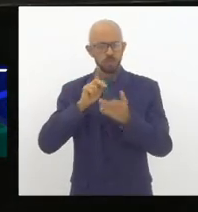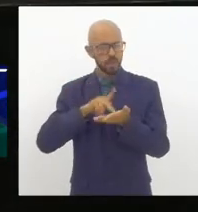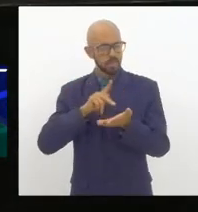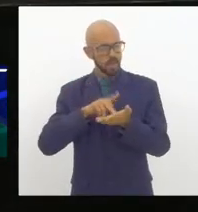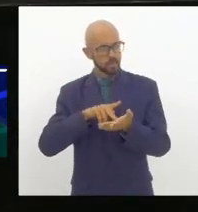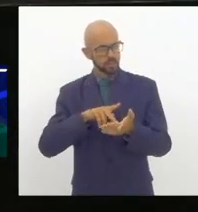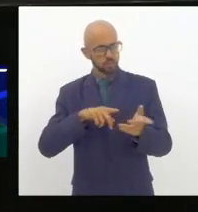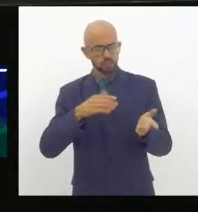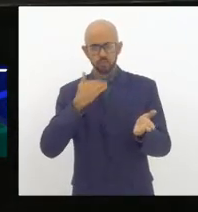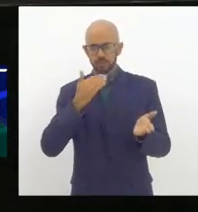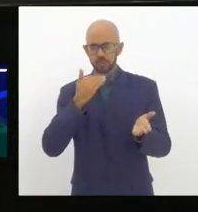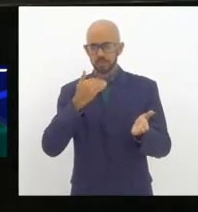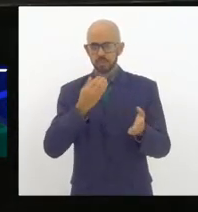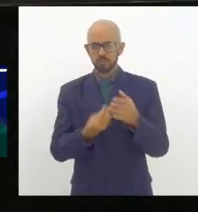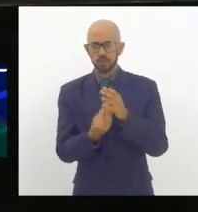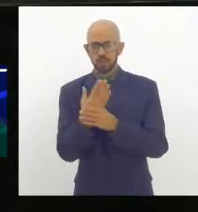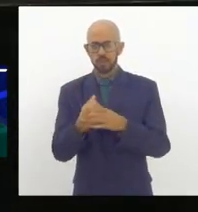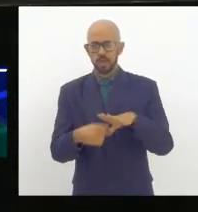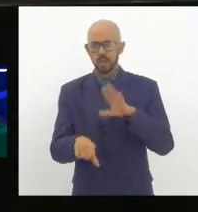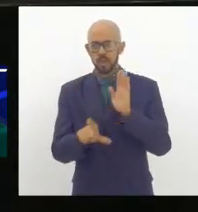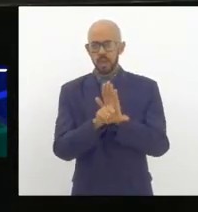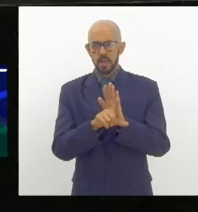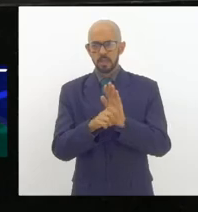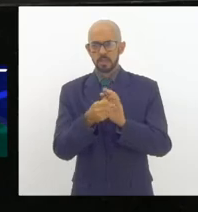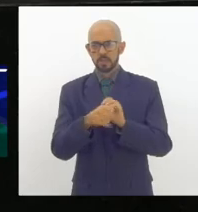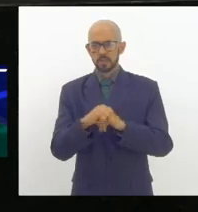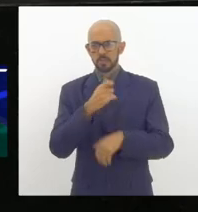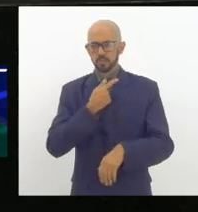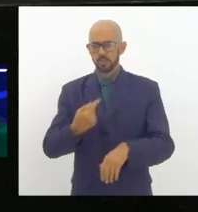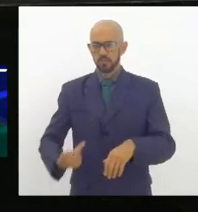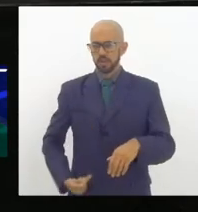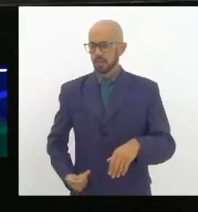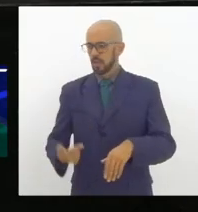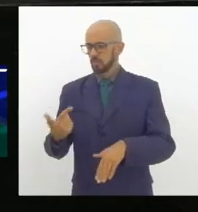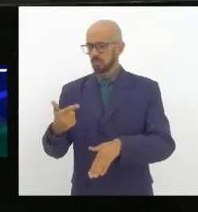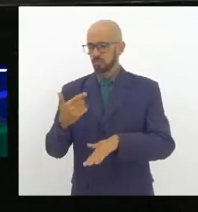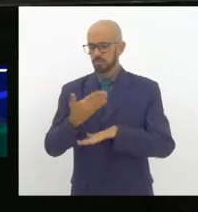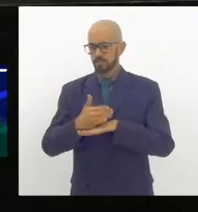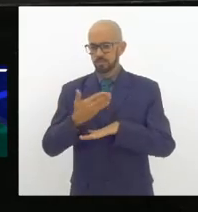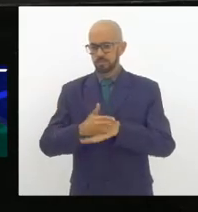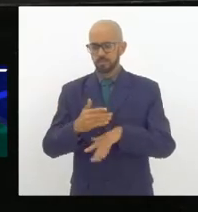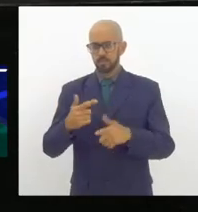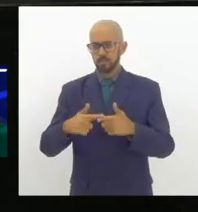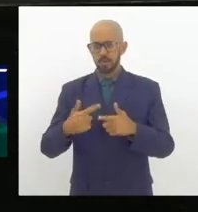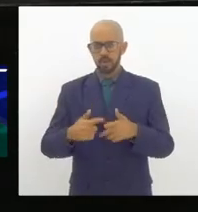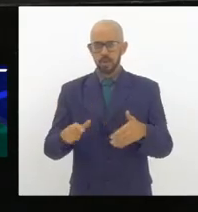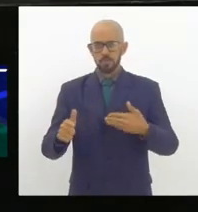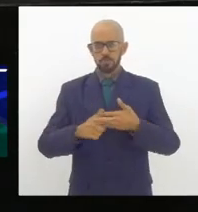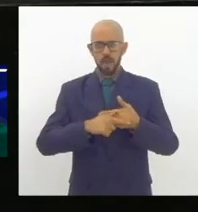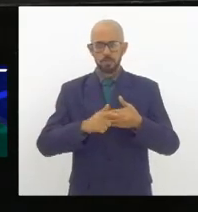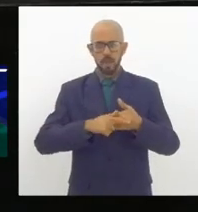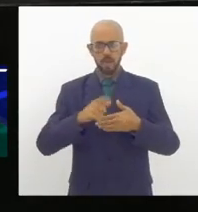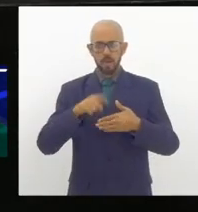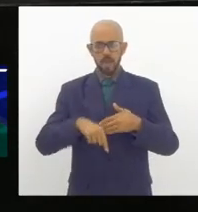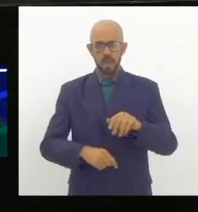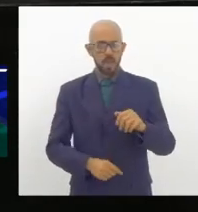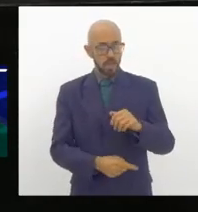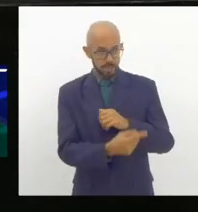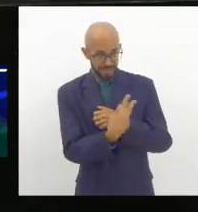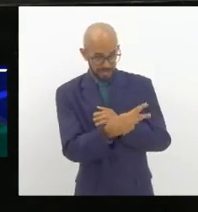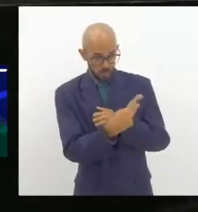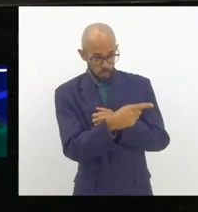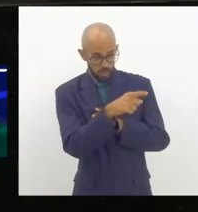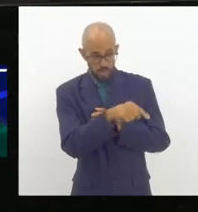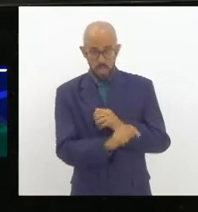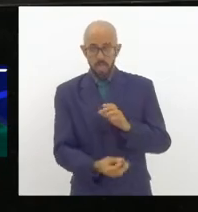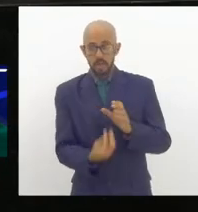adianta o senhor fazer leis se o governador não executá-las porque seu papel é legislar lá a provar